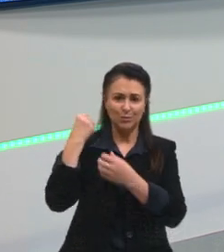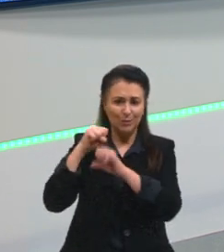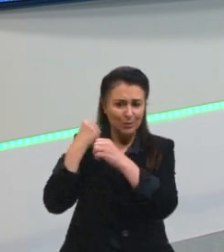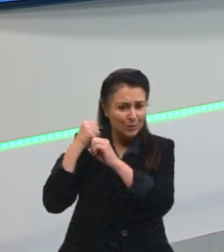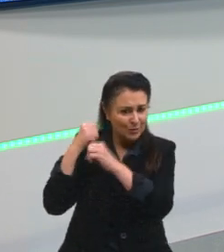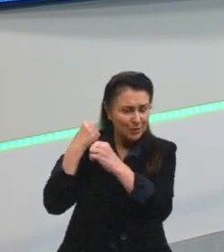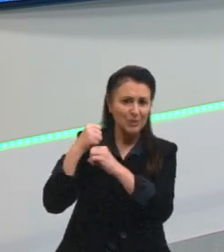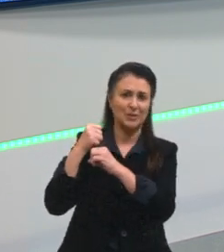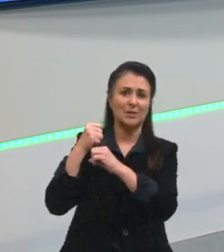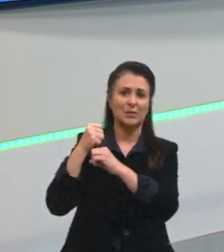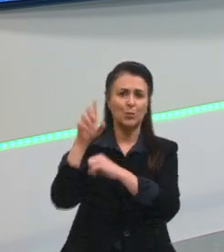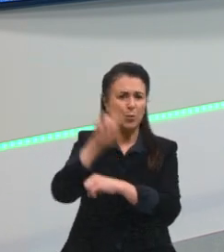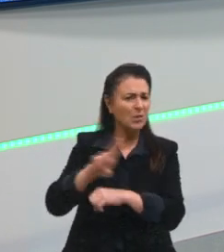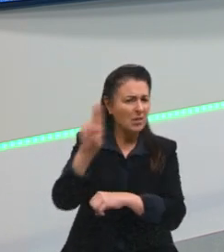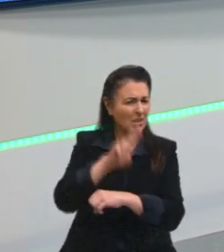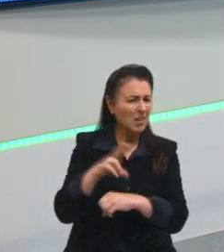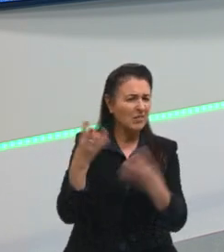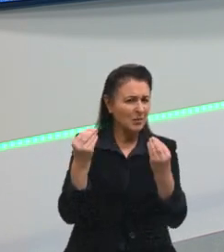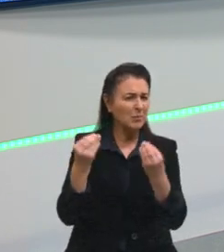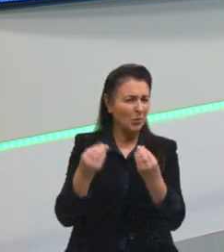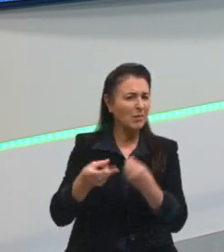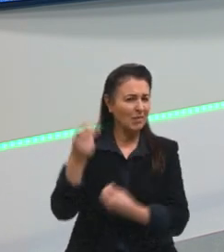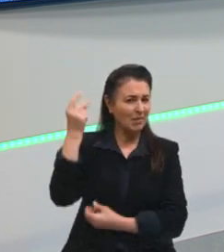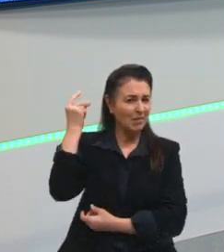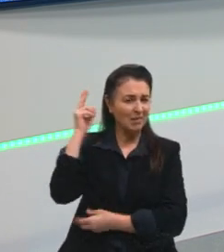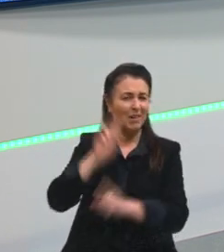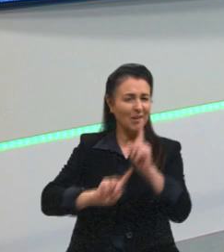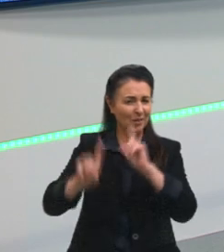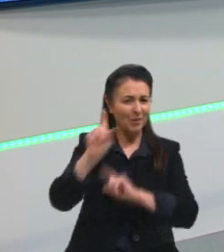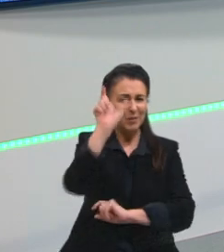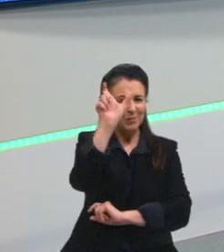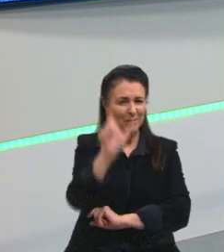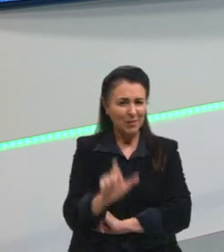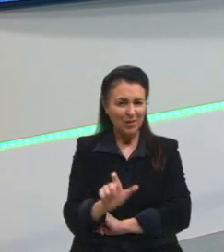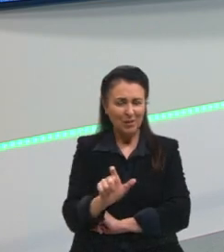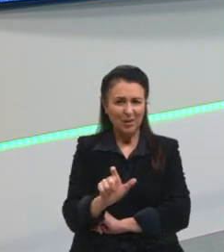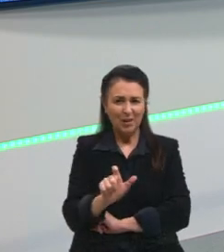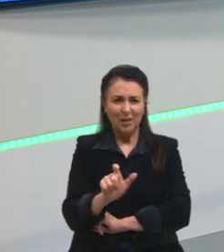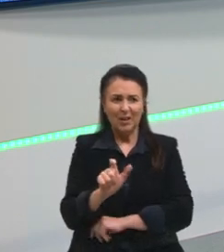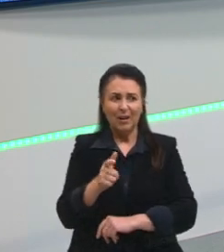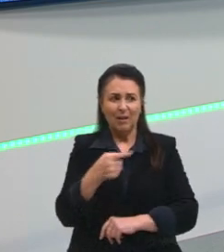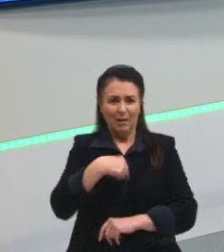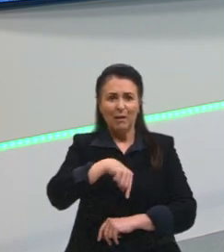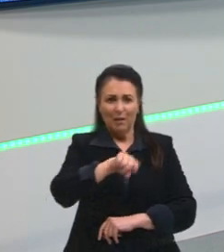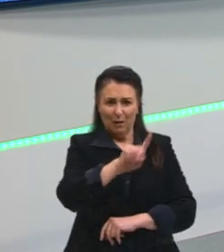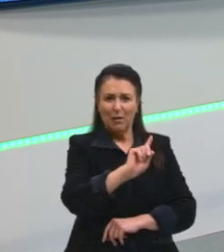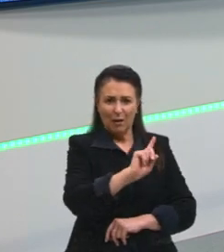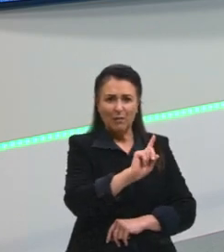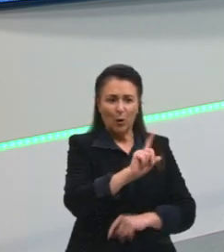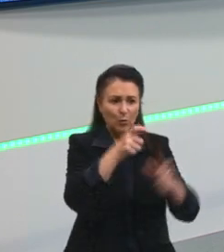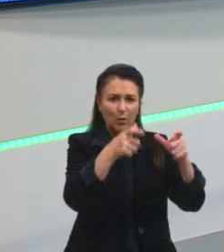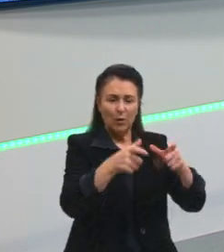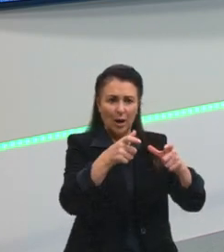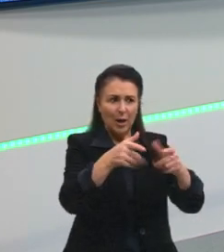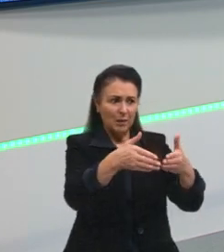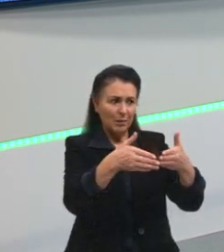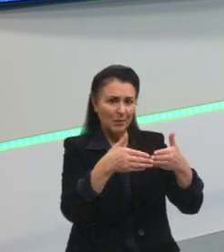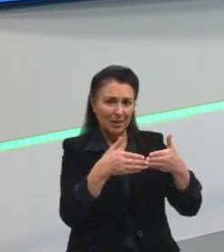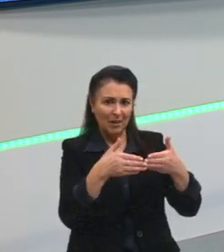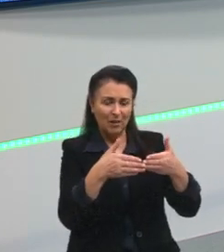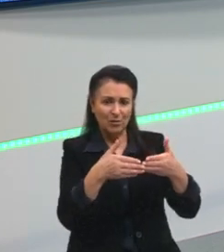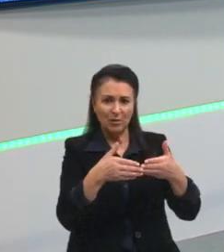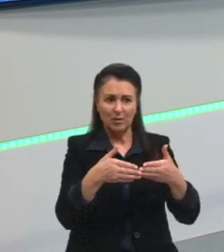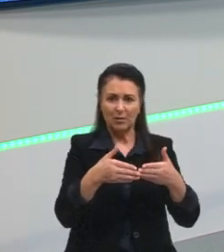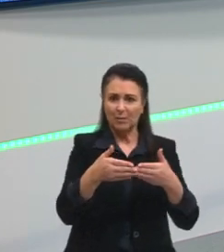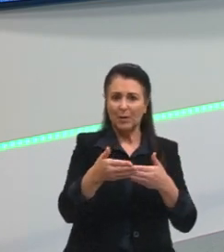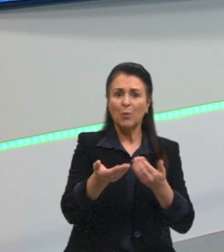Era bastante utilizado As vezes algumas pessoas se pedem vão em alguma lancheria e consegue milk shake me traz